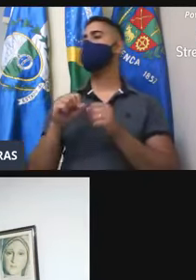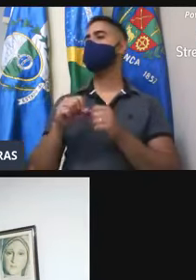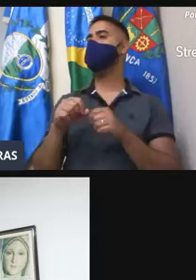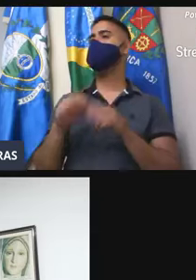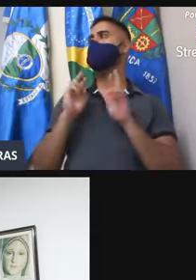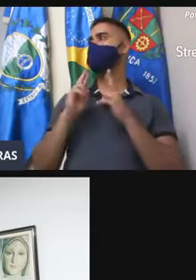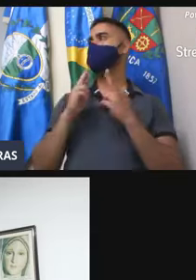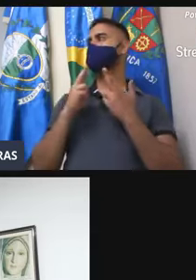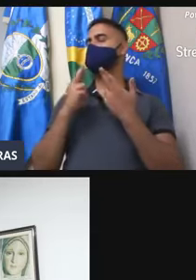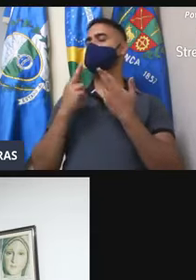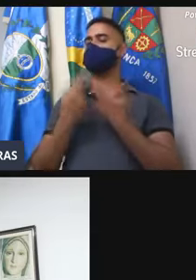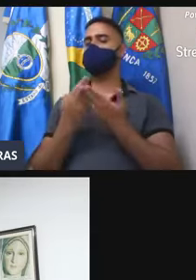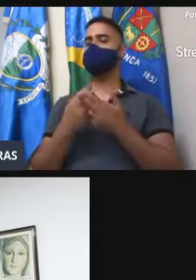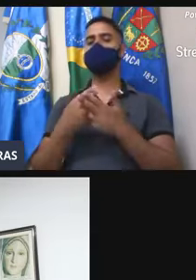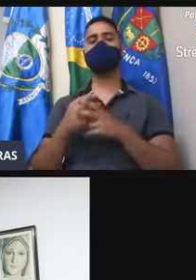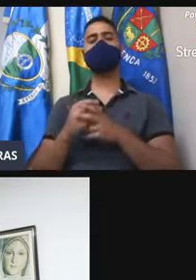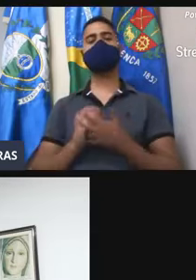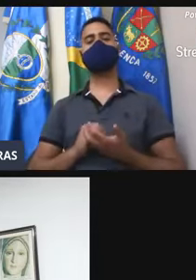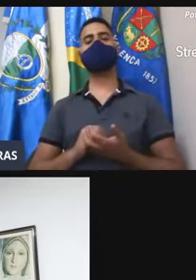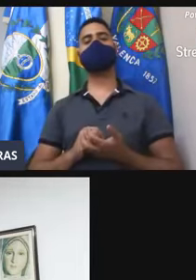da Atenção Básica, para